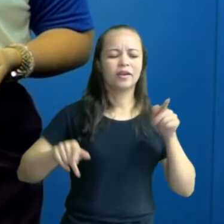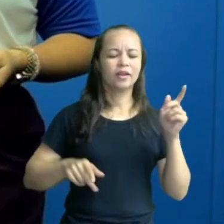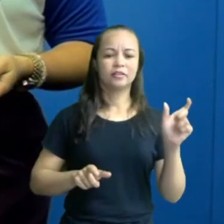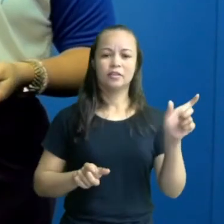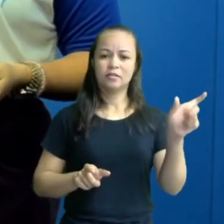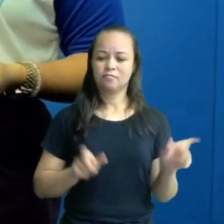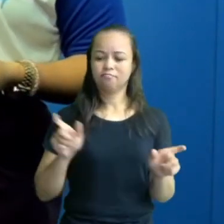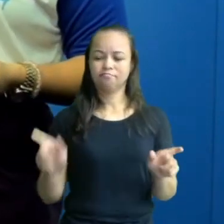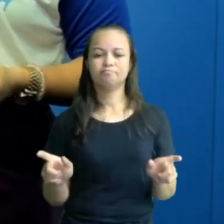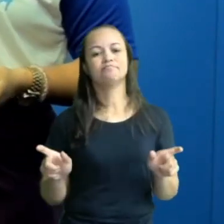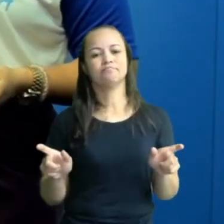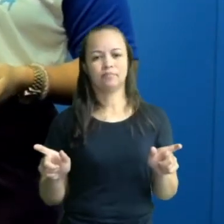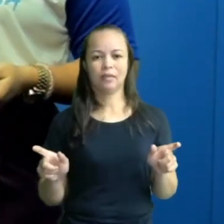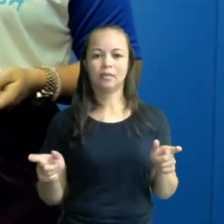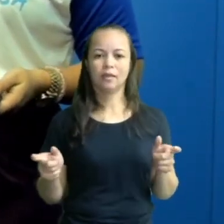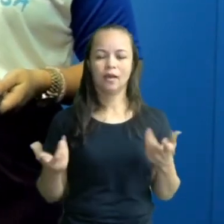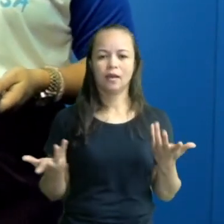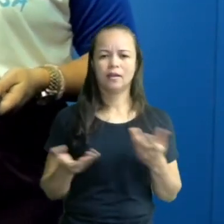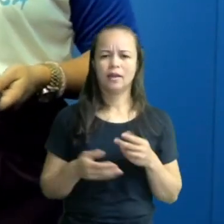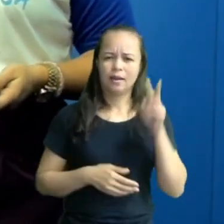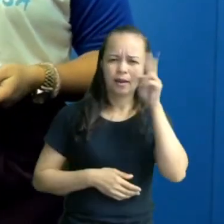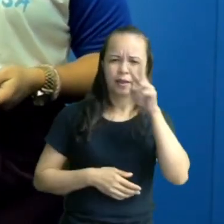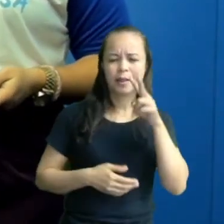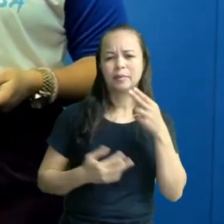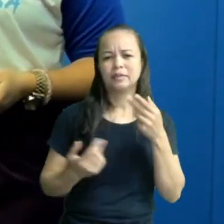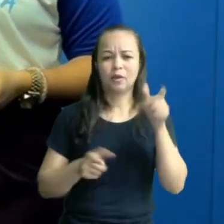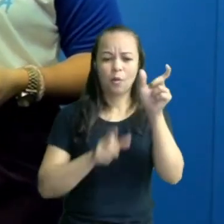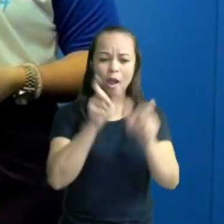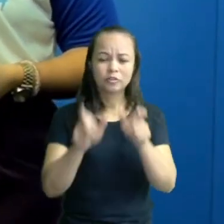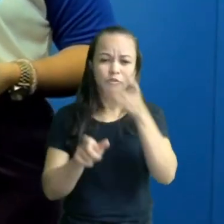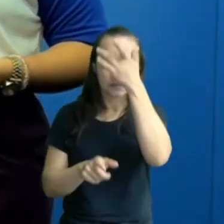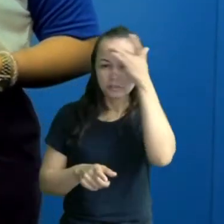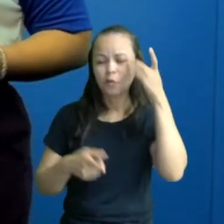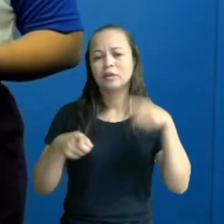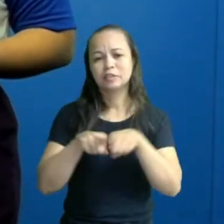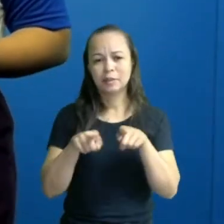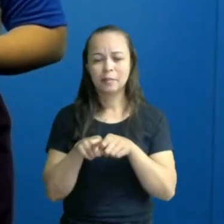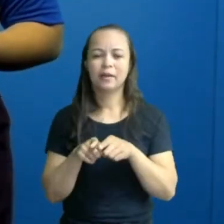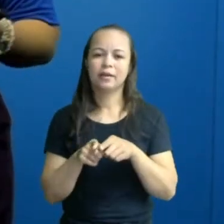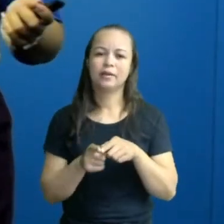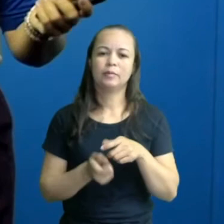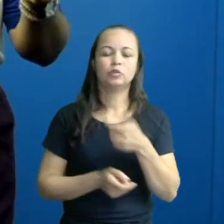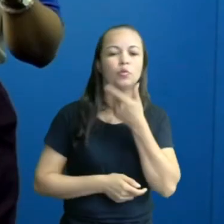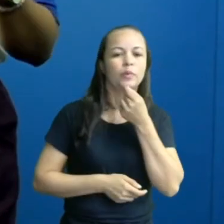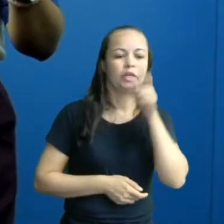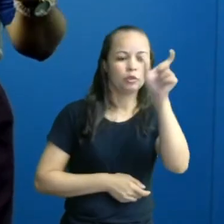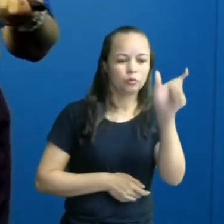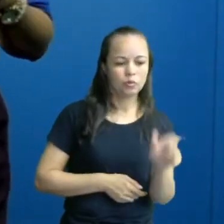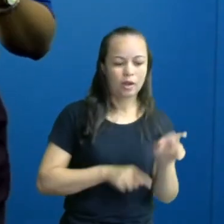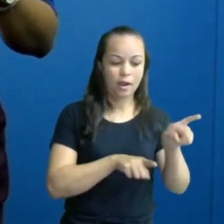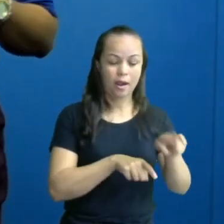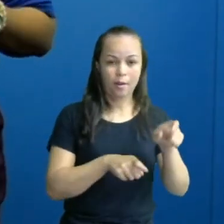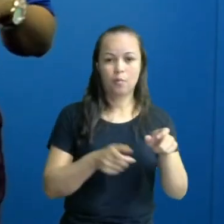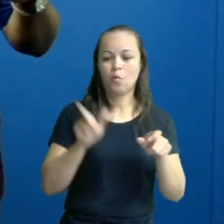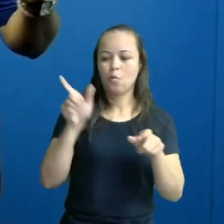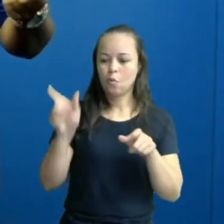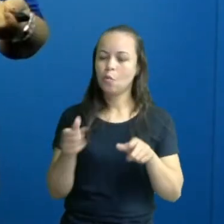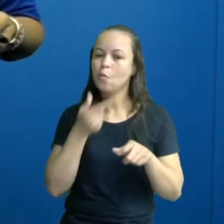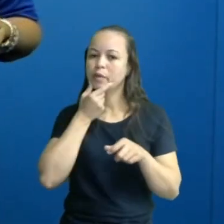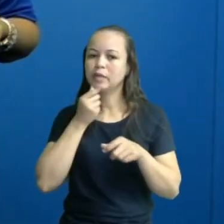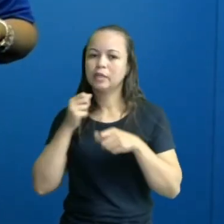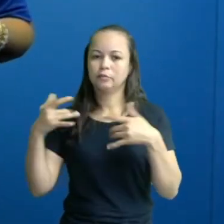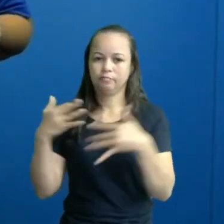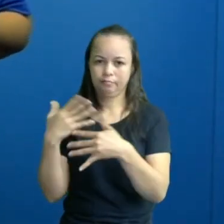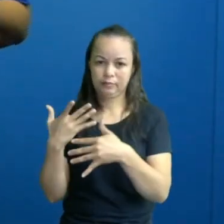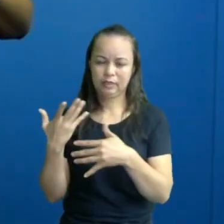também, gente. Lembra que no início da aula a gente leu a tirinha do menino do campo e do menino da cidade? um não queria trocar o seu ambiente pelo